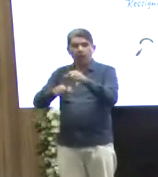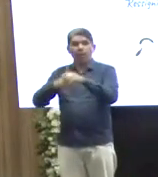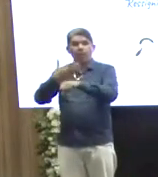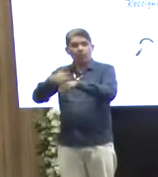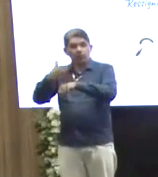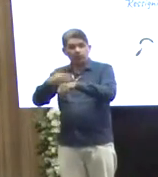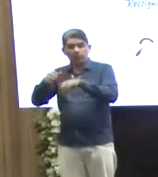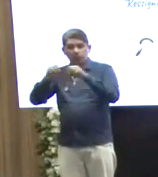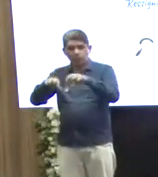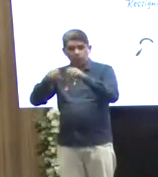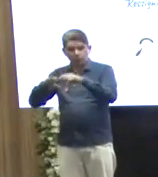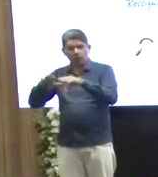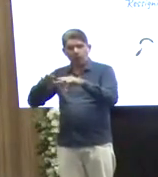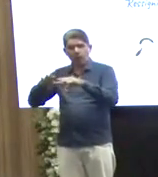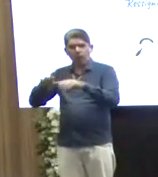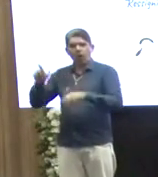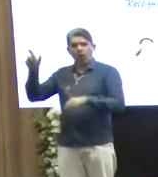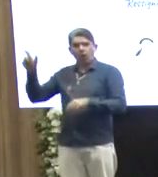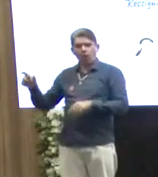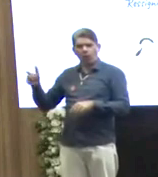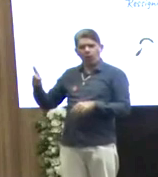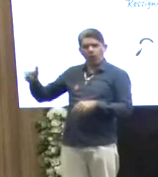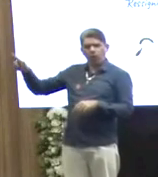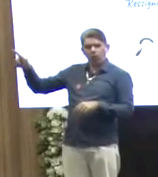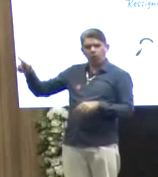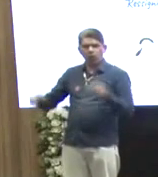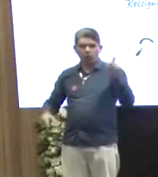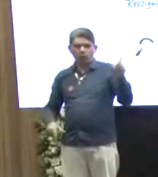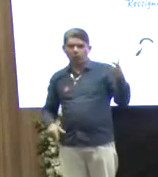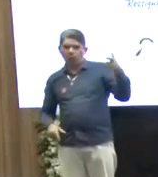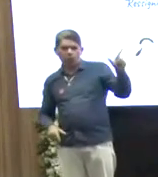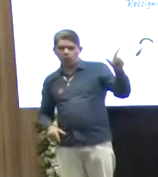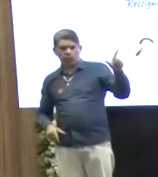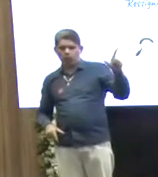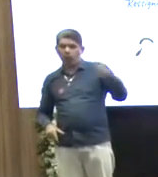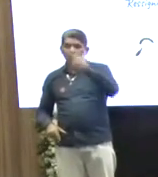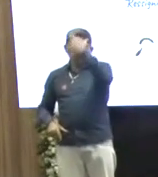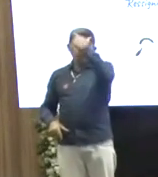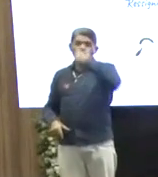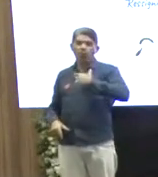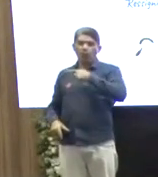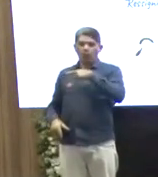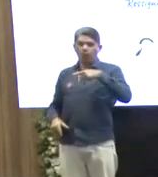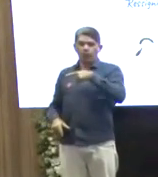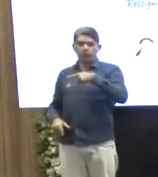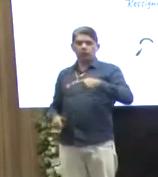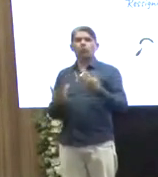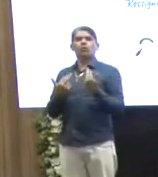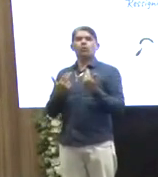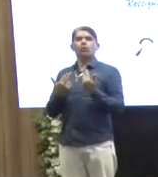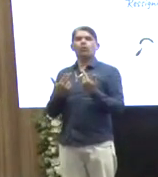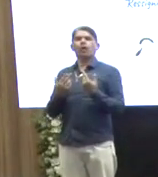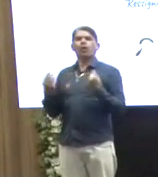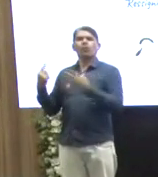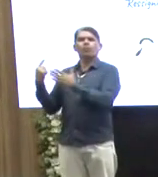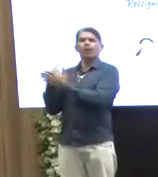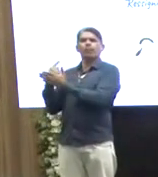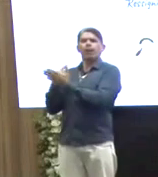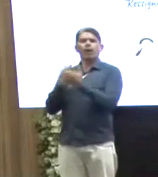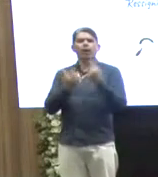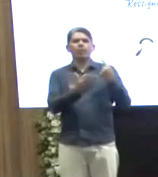prática das professoras que participaram desse processo de formação, ela foi instigada a mudar. E eu acho isso é educação,